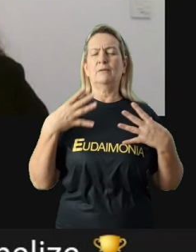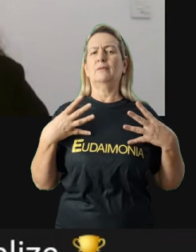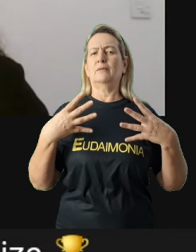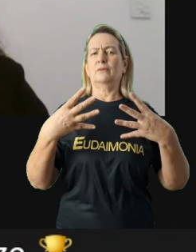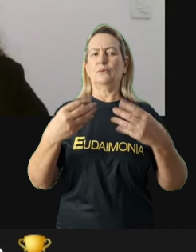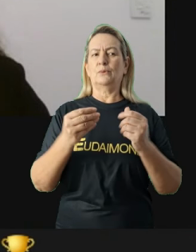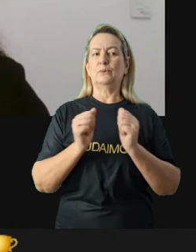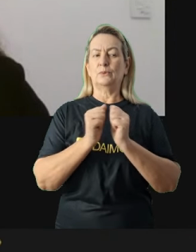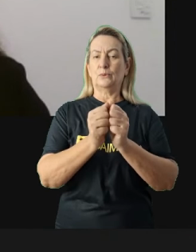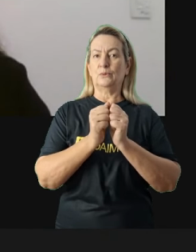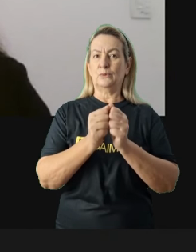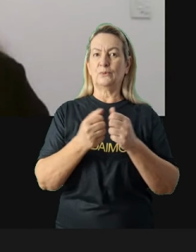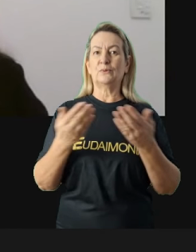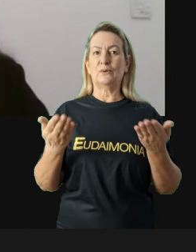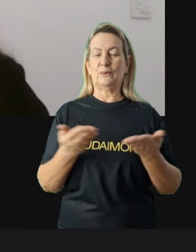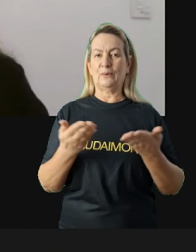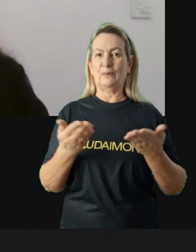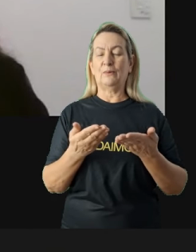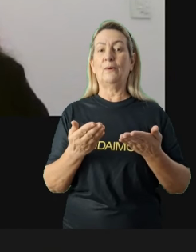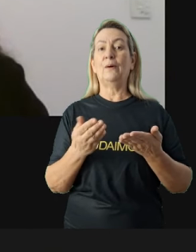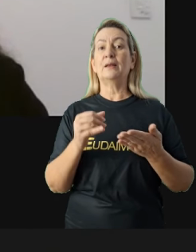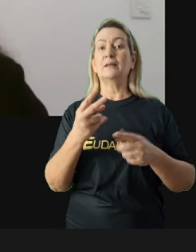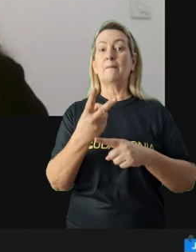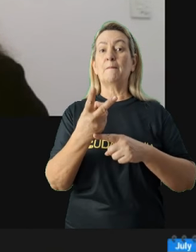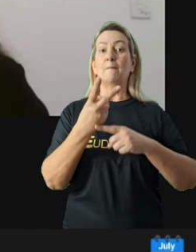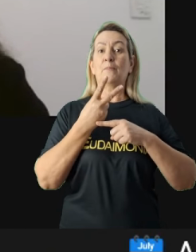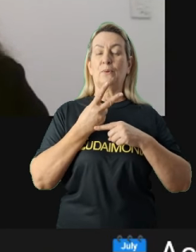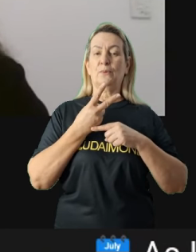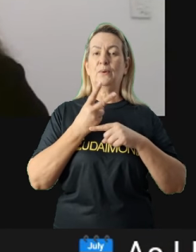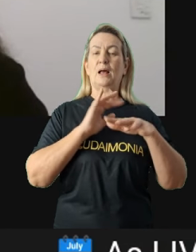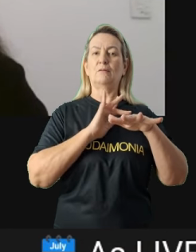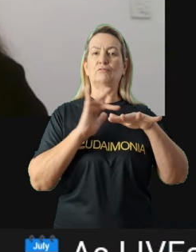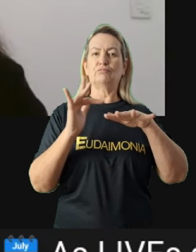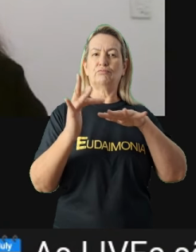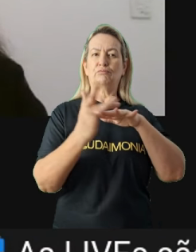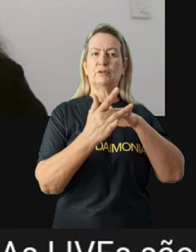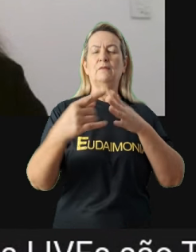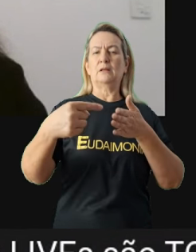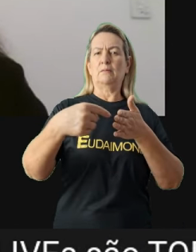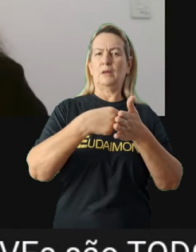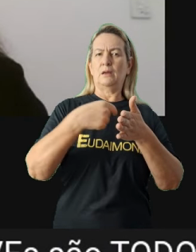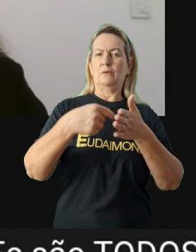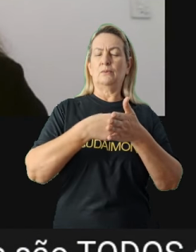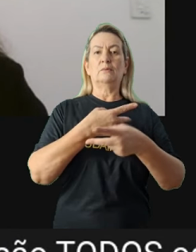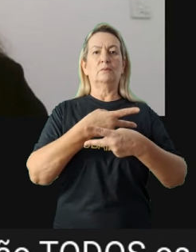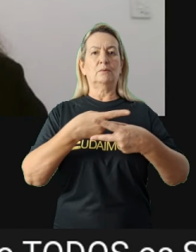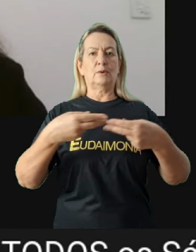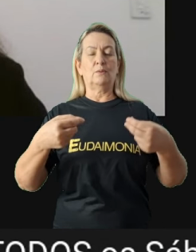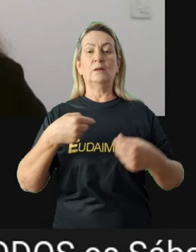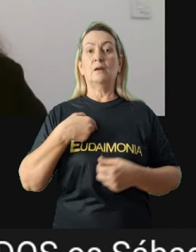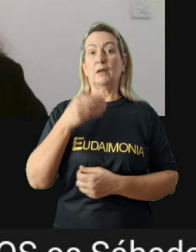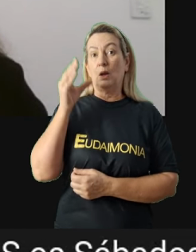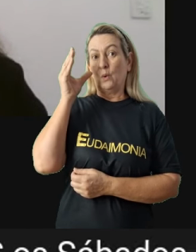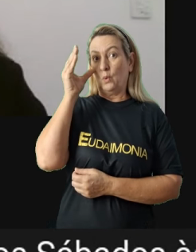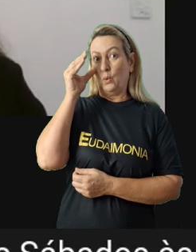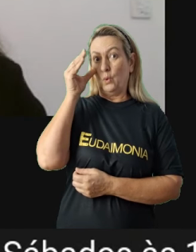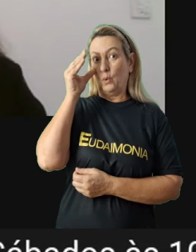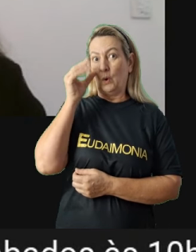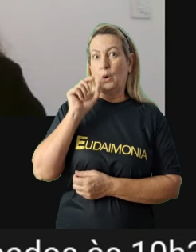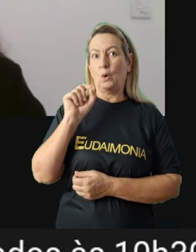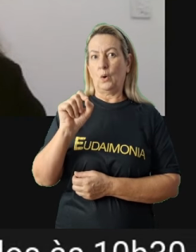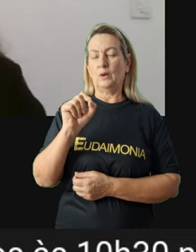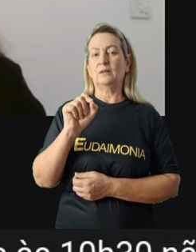E termino dizendo e agradecendo a todo o pessoal que acompanhou. Fiquei à vontade aí para nos procurar em rede social e fazer alguma